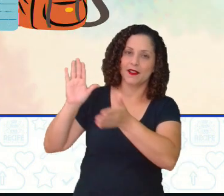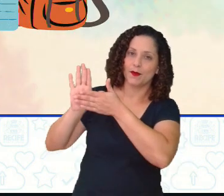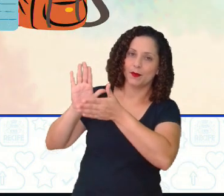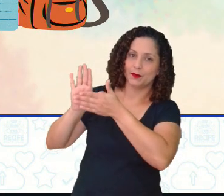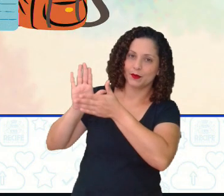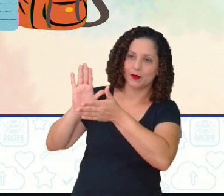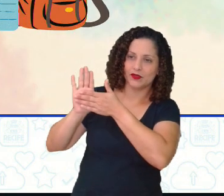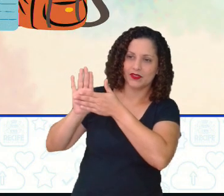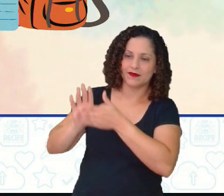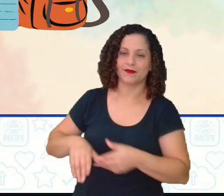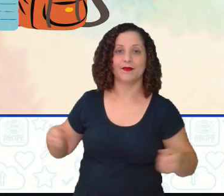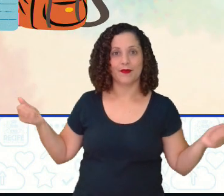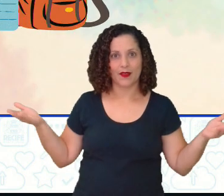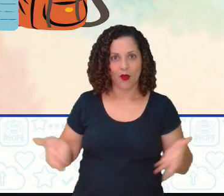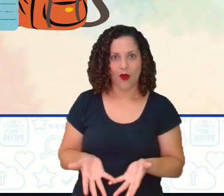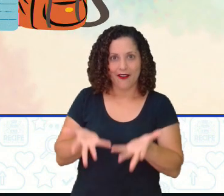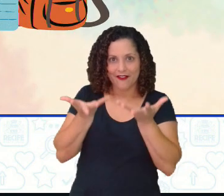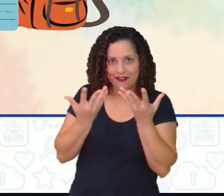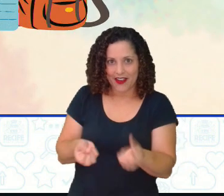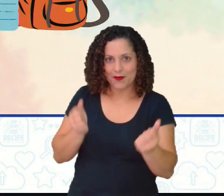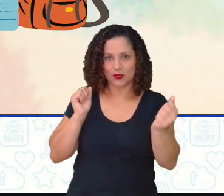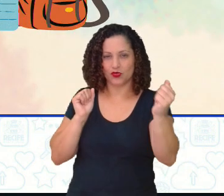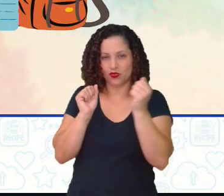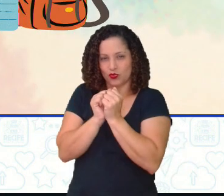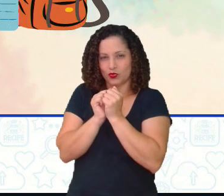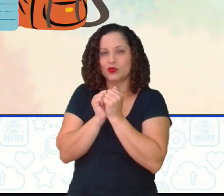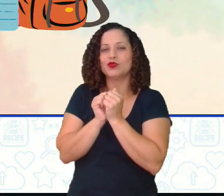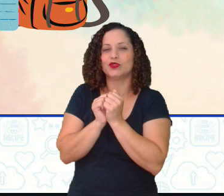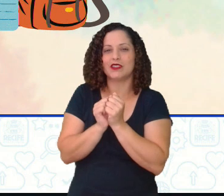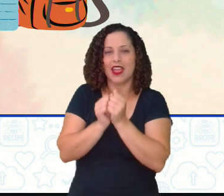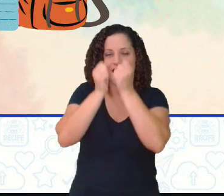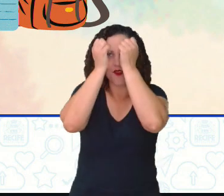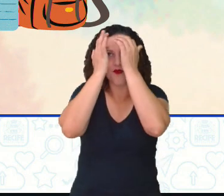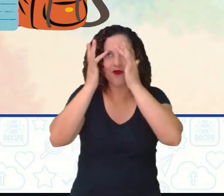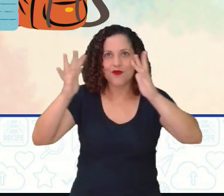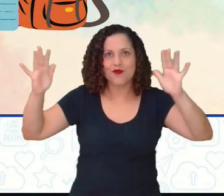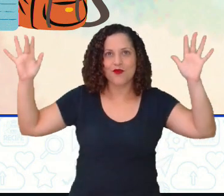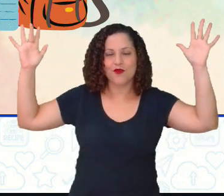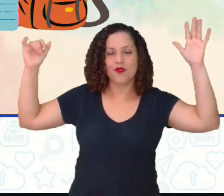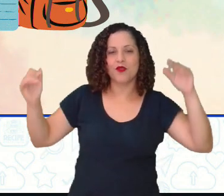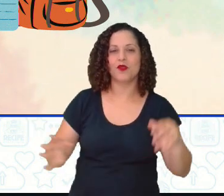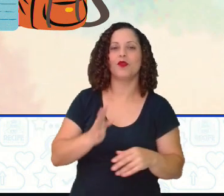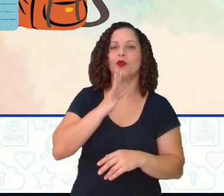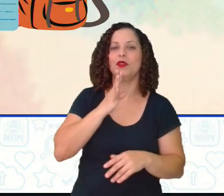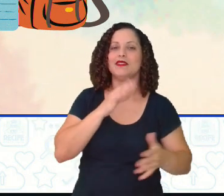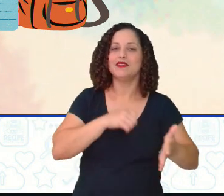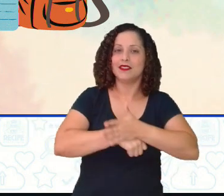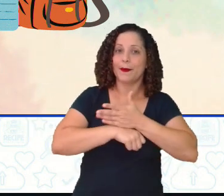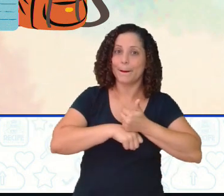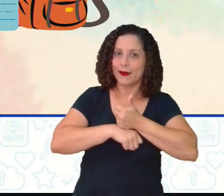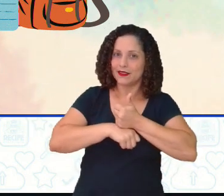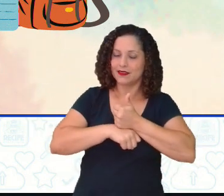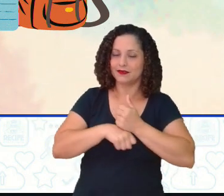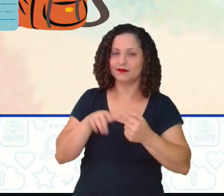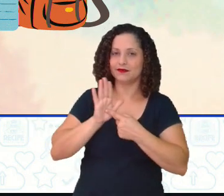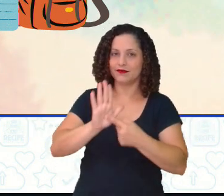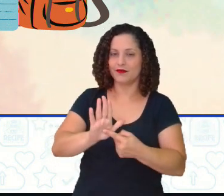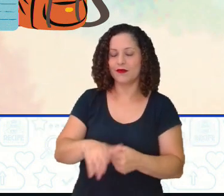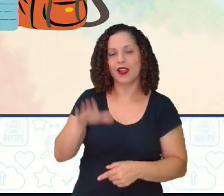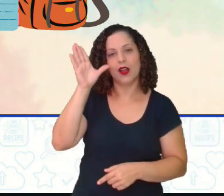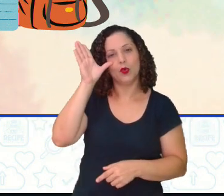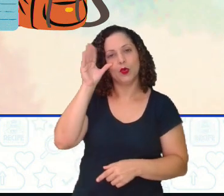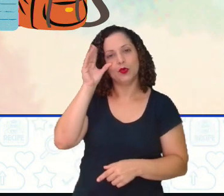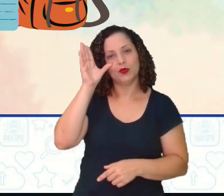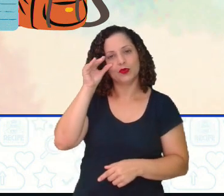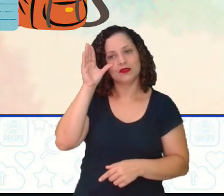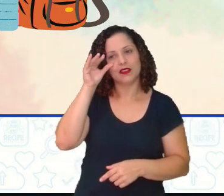fazer agora uma viagem. Então, nós vamos viajar, né, em relação a essas praças, nós vamos apresentar aqui algumas curiosidades